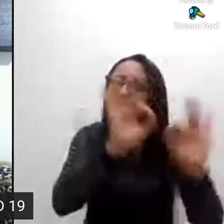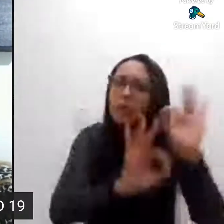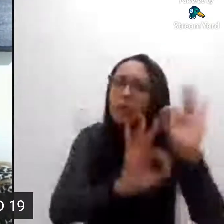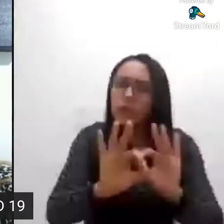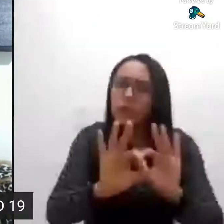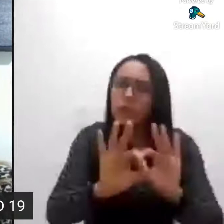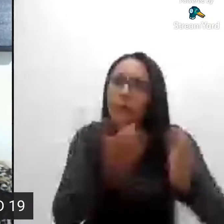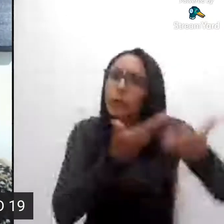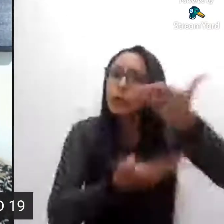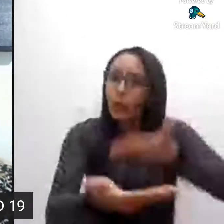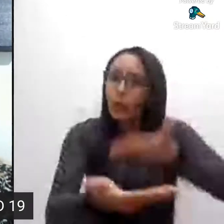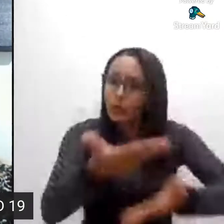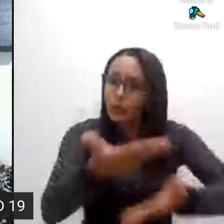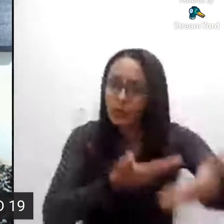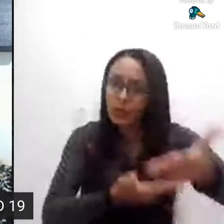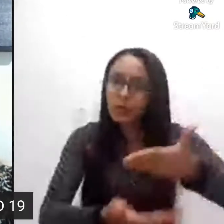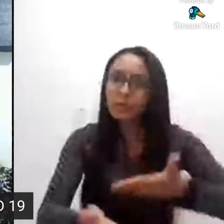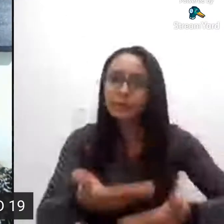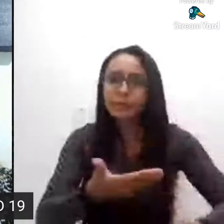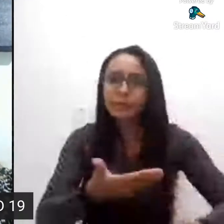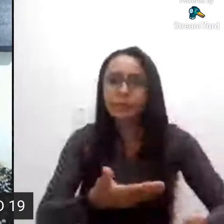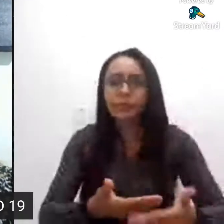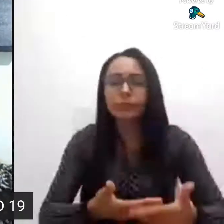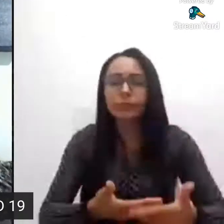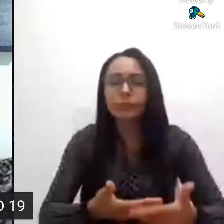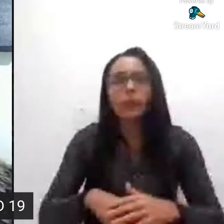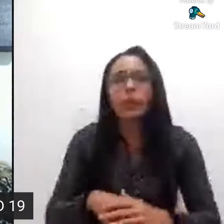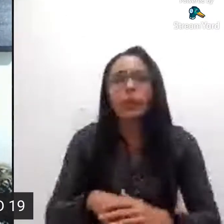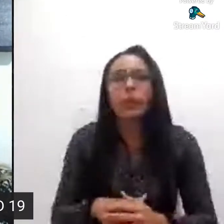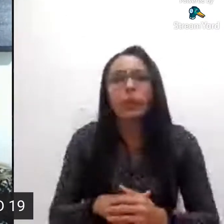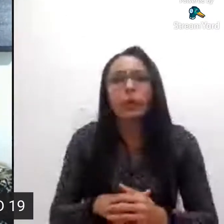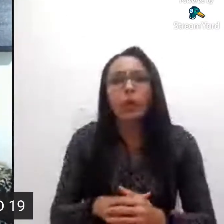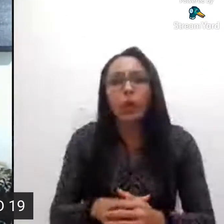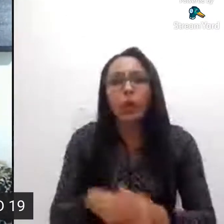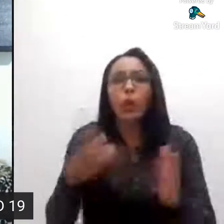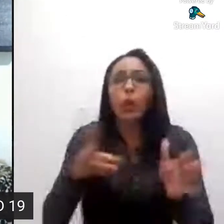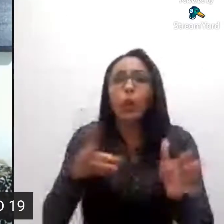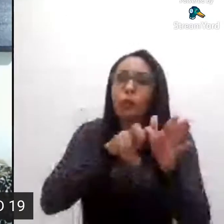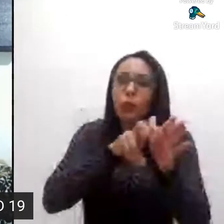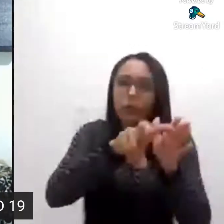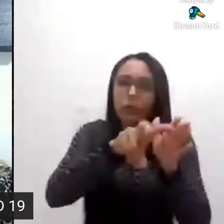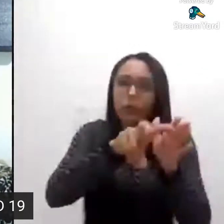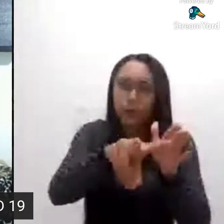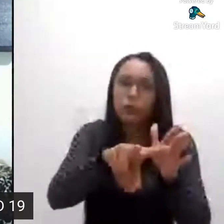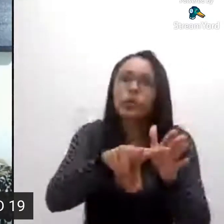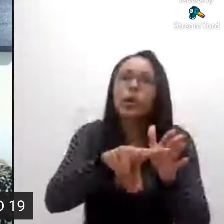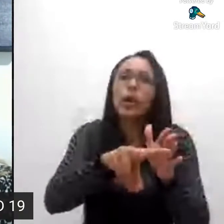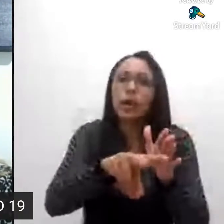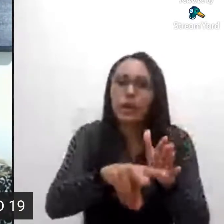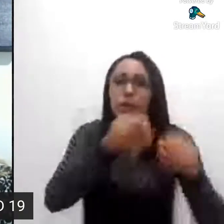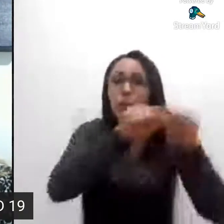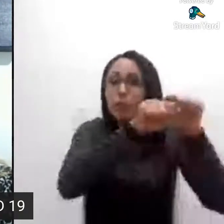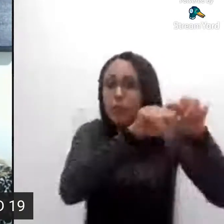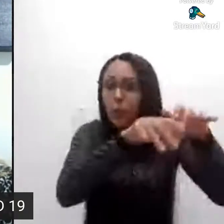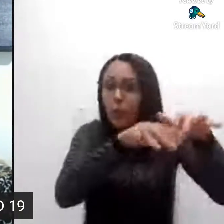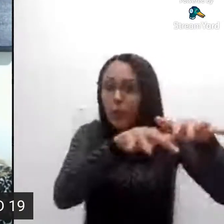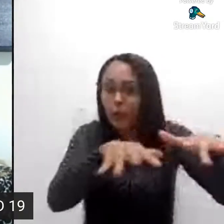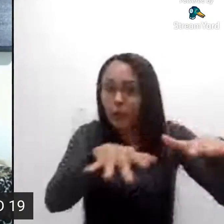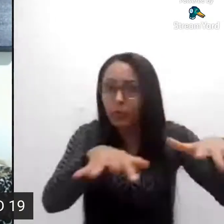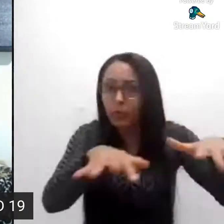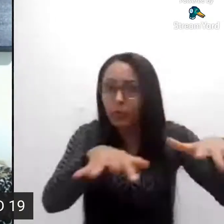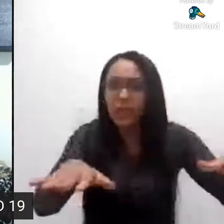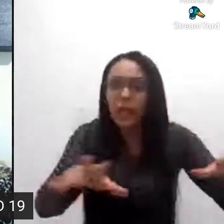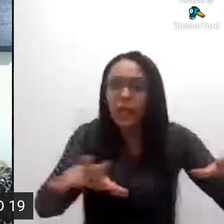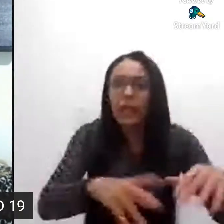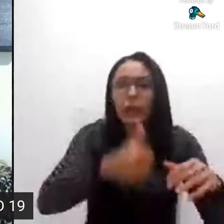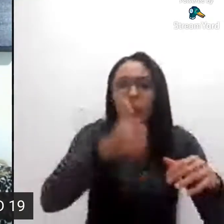né? Quando o vírus se instalou, né? Coronavírus, e surgiram os primeiros casos